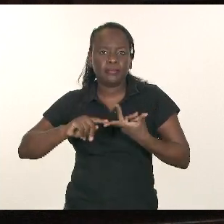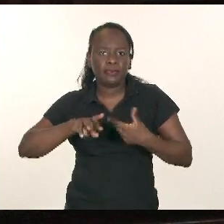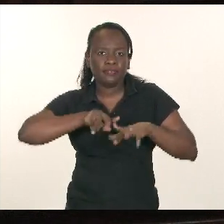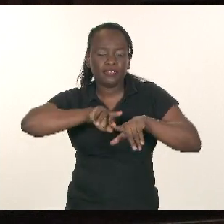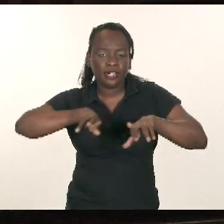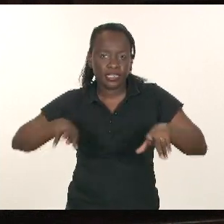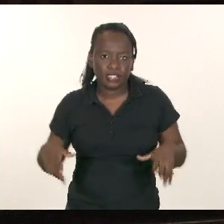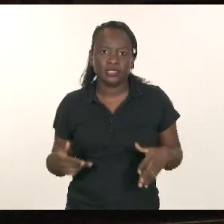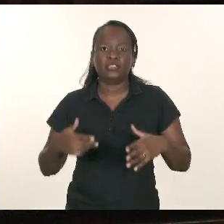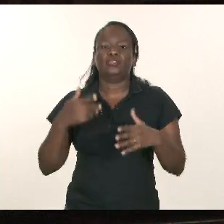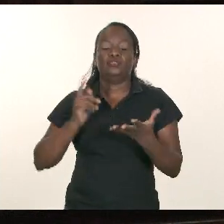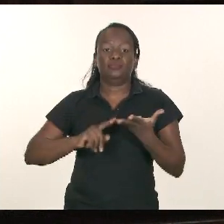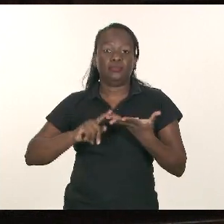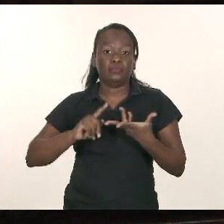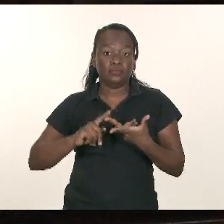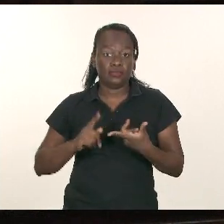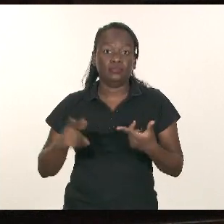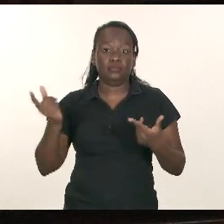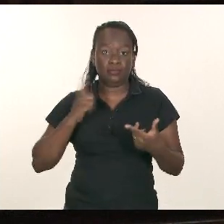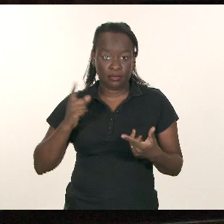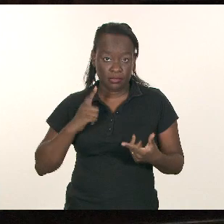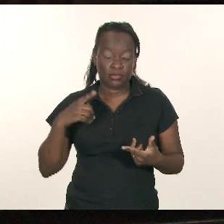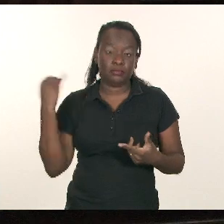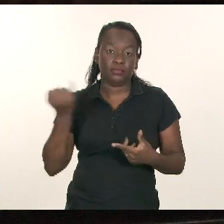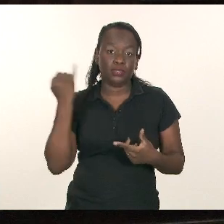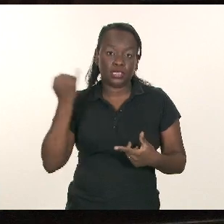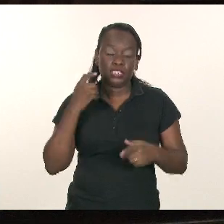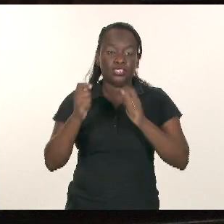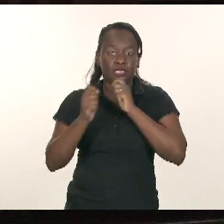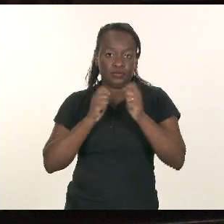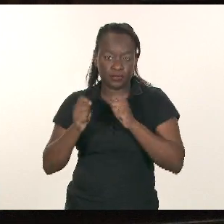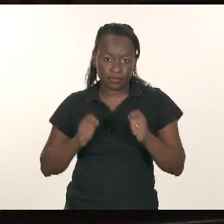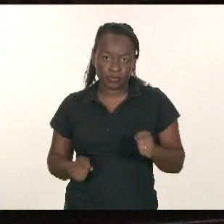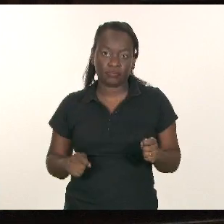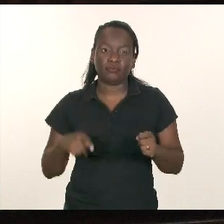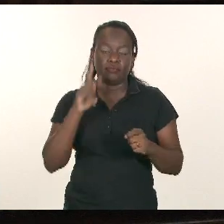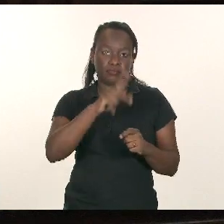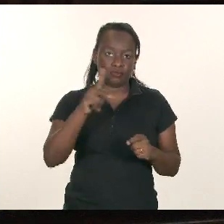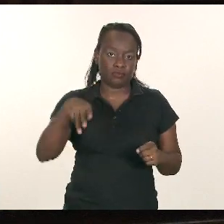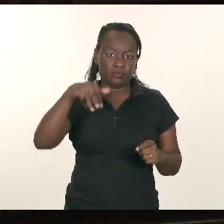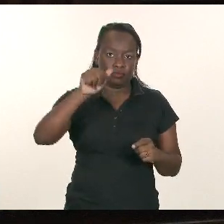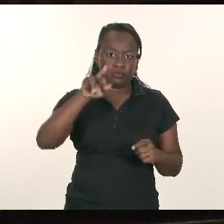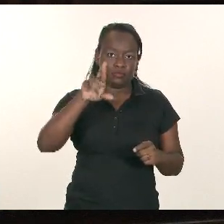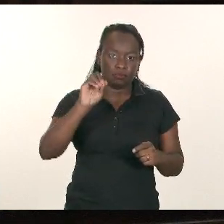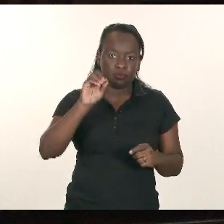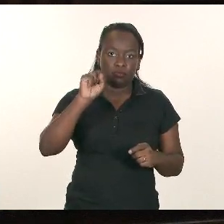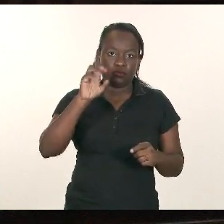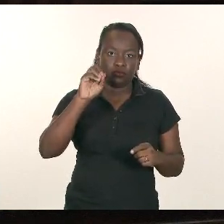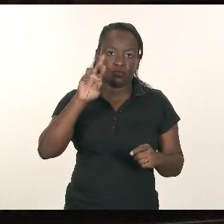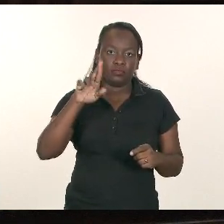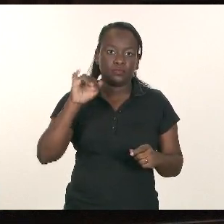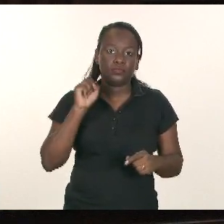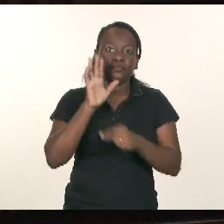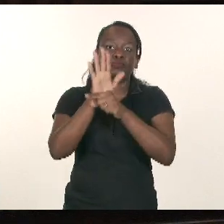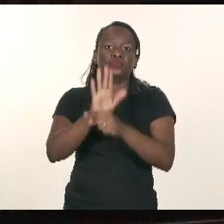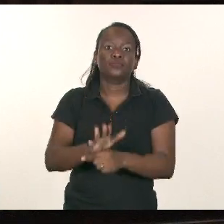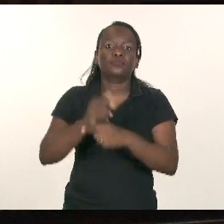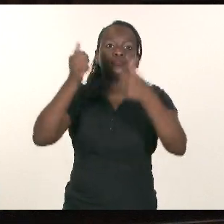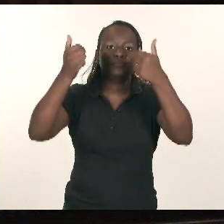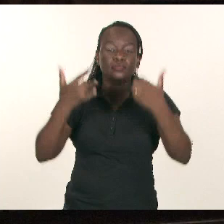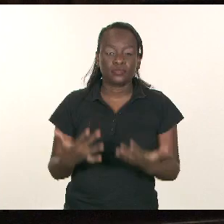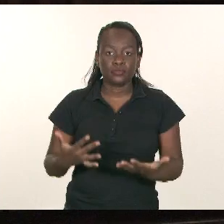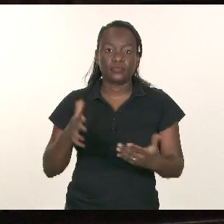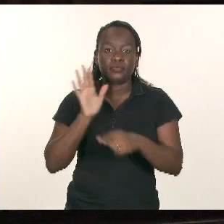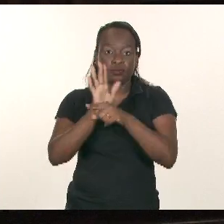um conjunto de elementos trazidos nessa importante entrevista do professor Mauro Osório, que ajudam a explicar,